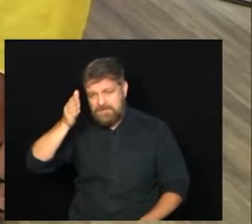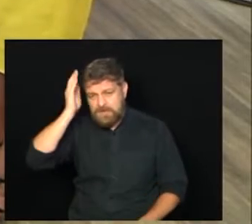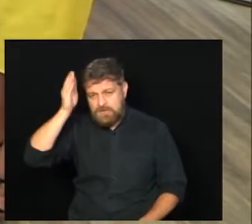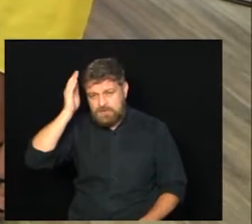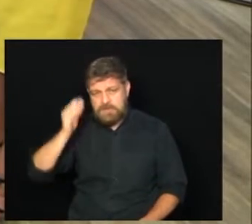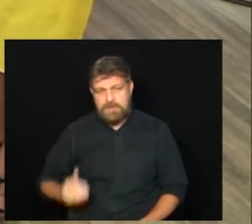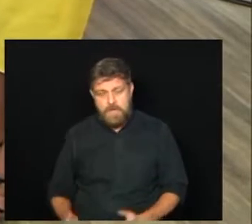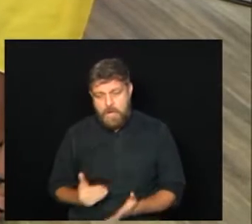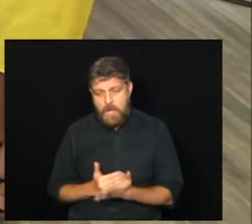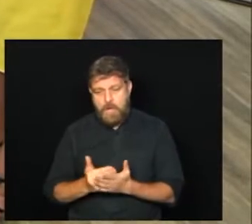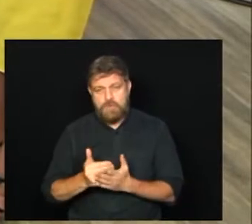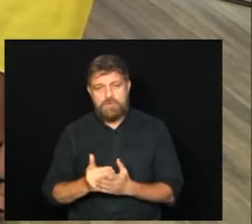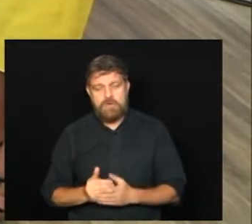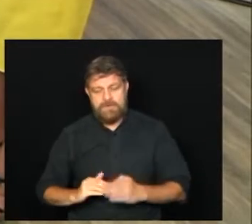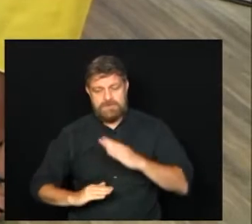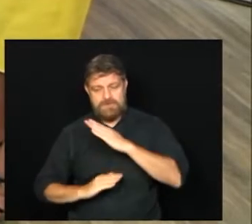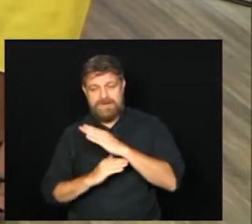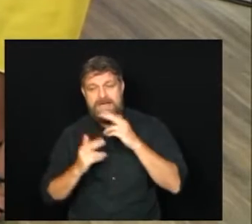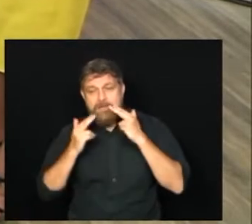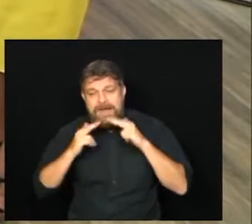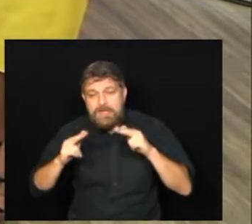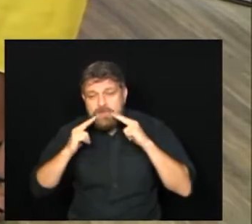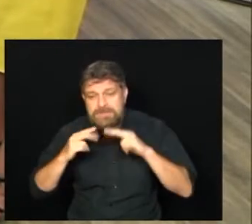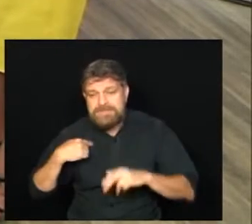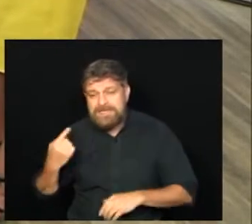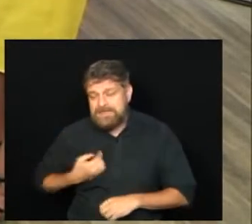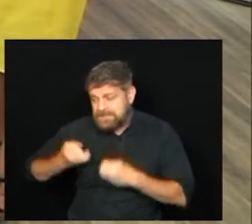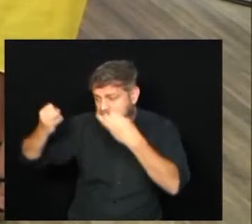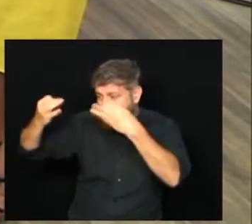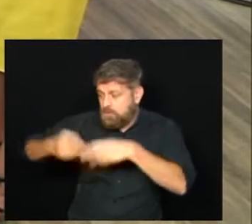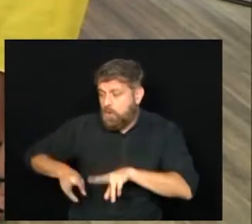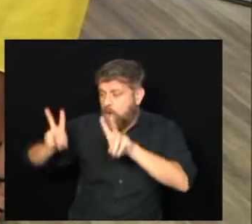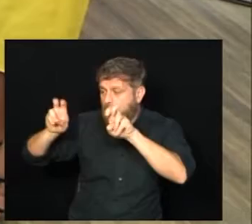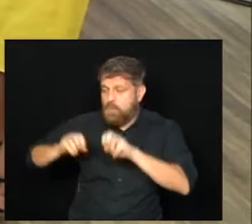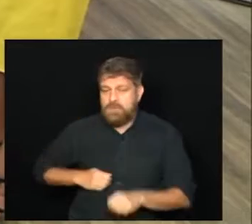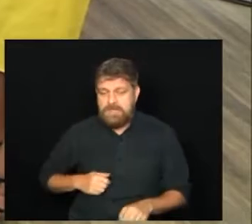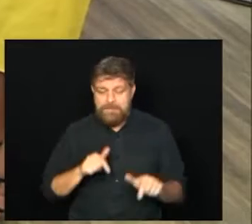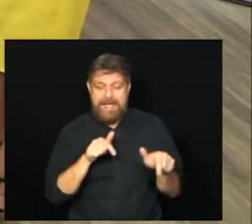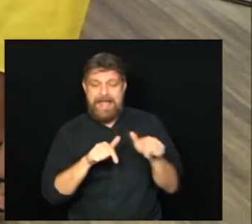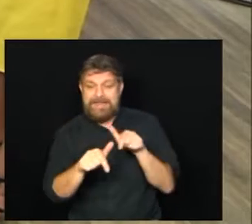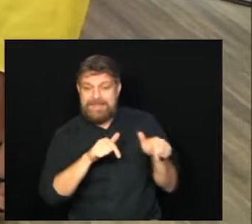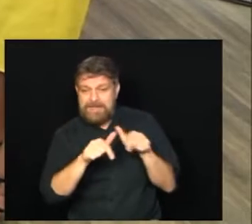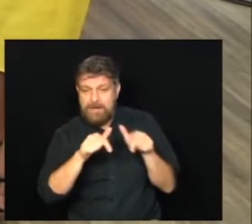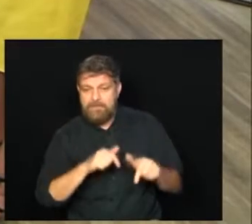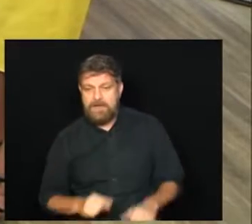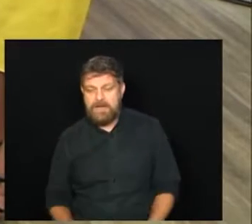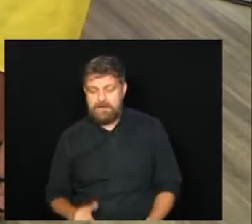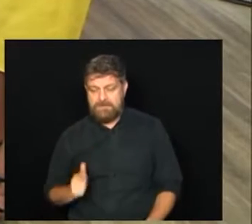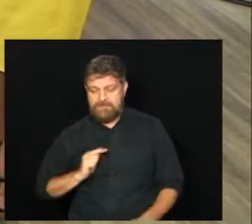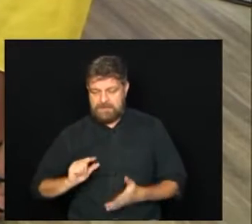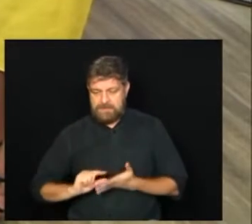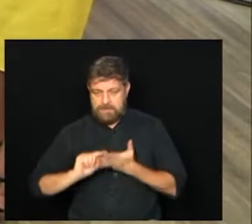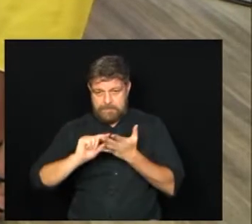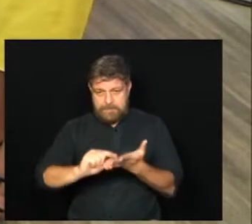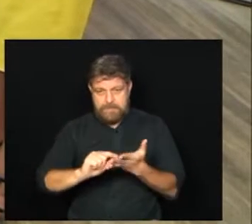do nosso Câmara Notícia, nós falamos aqui sobre emprego, sobre o Bolsa Trabalho, falamos também sobre as vagas do CEPAT